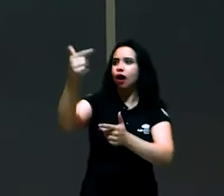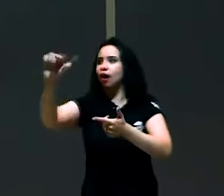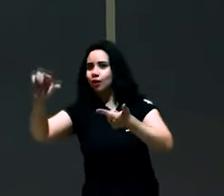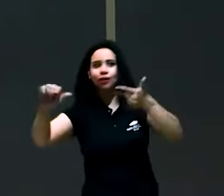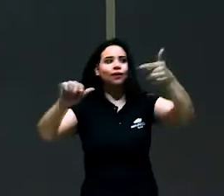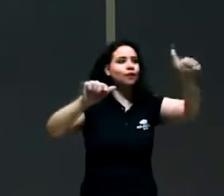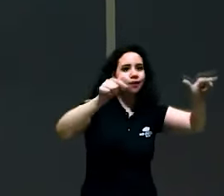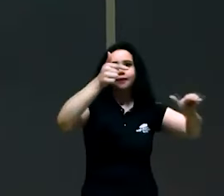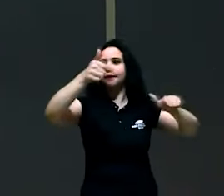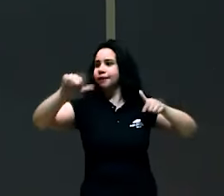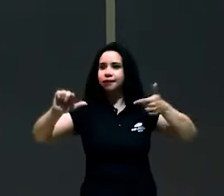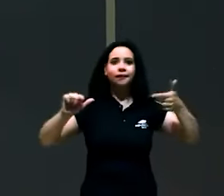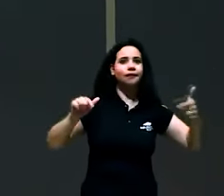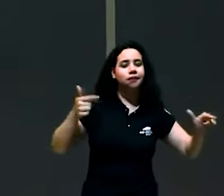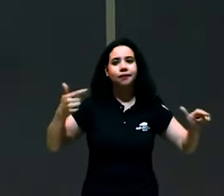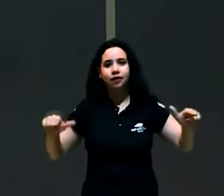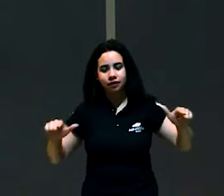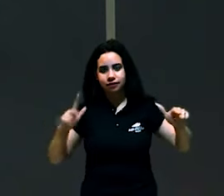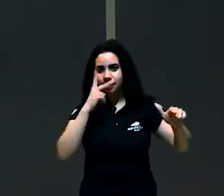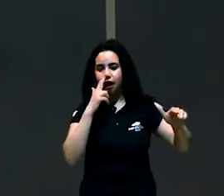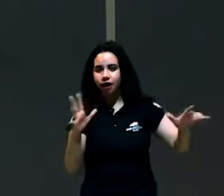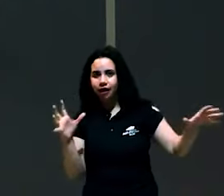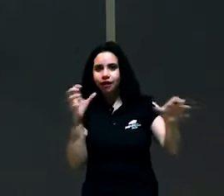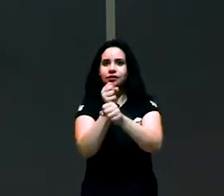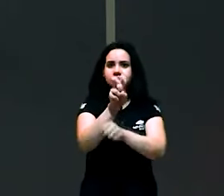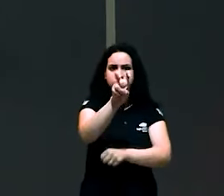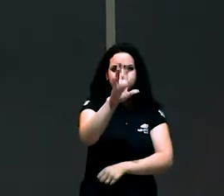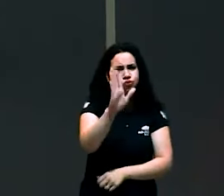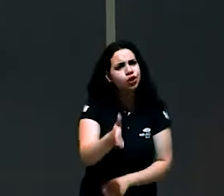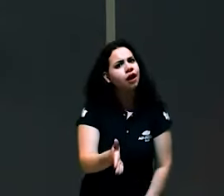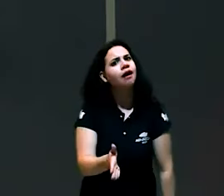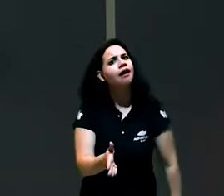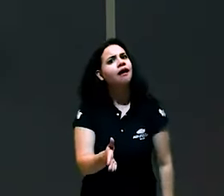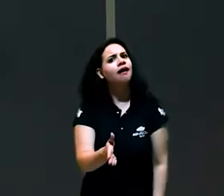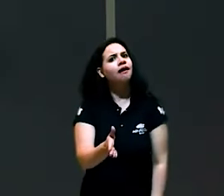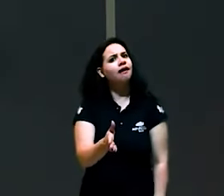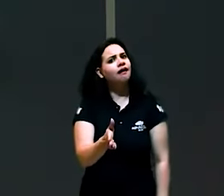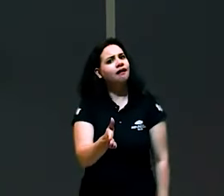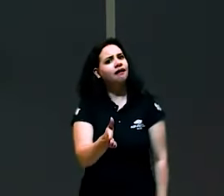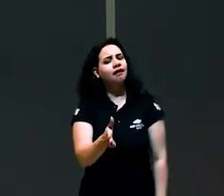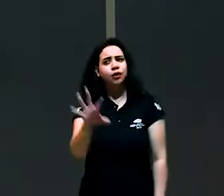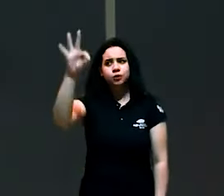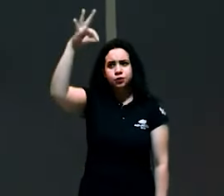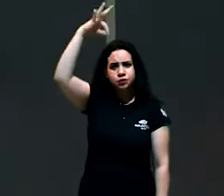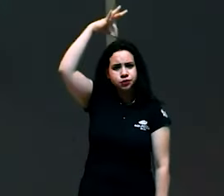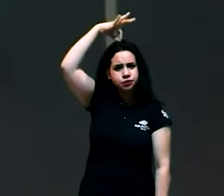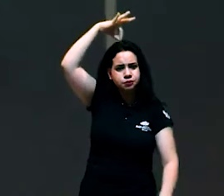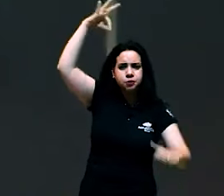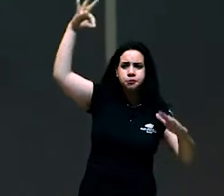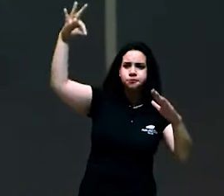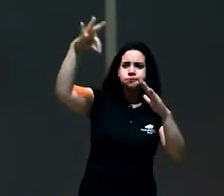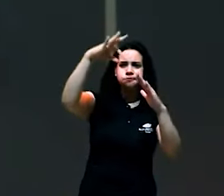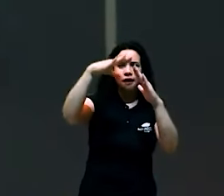Batista. Seja, cinco igrejas foram sacudidas pelo poder do Espírito Santo,